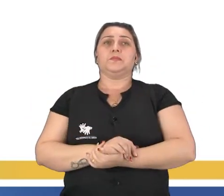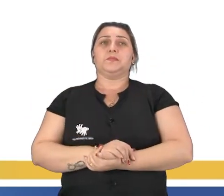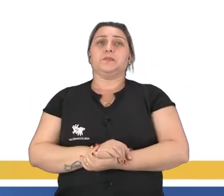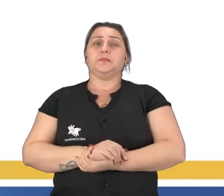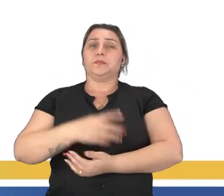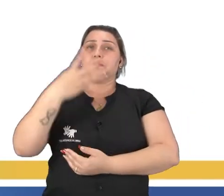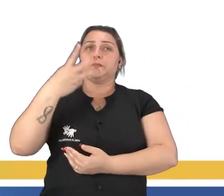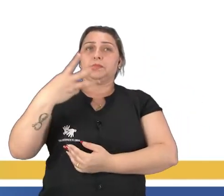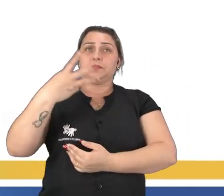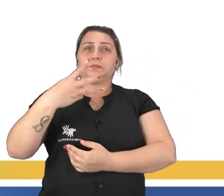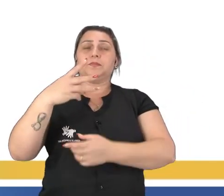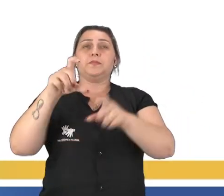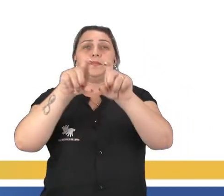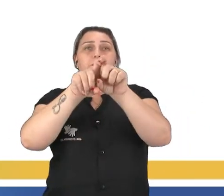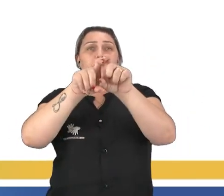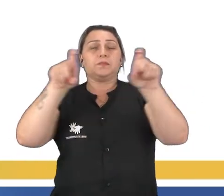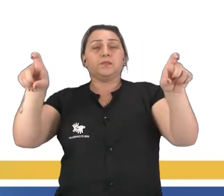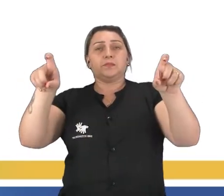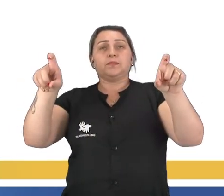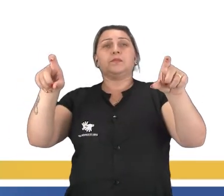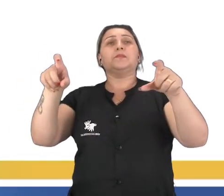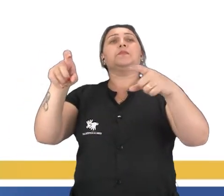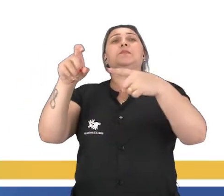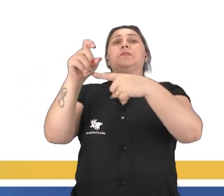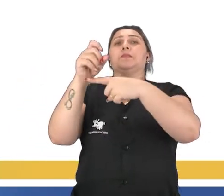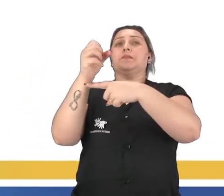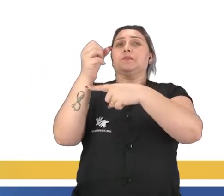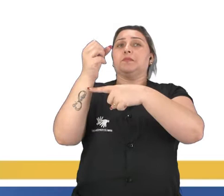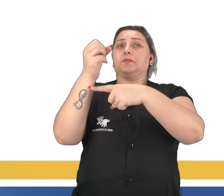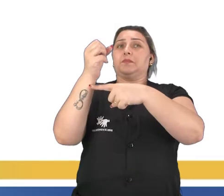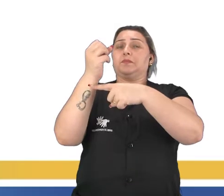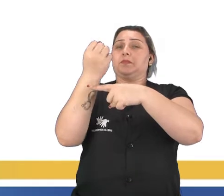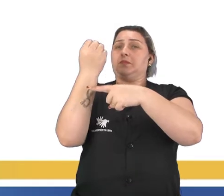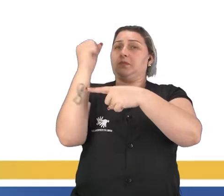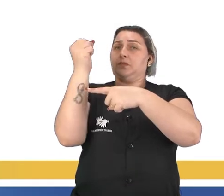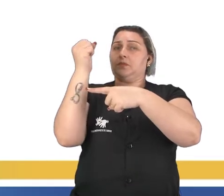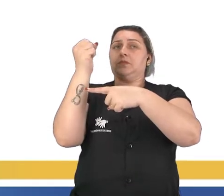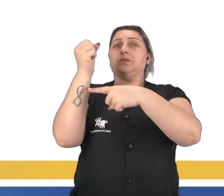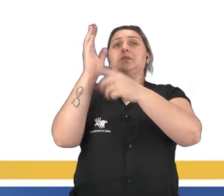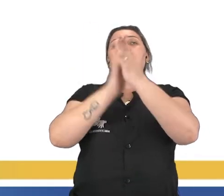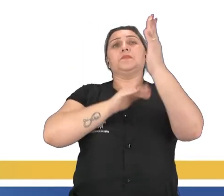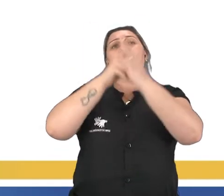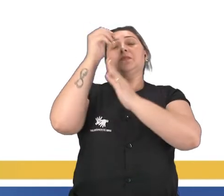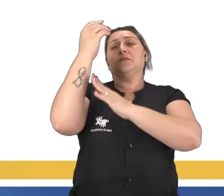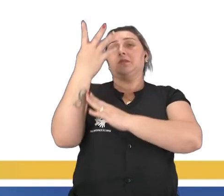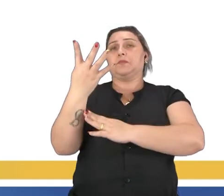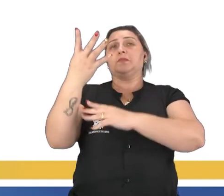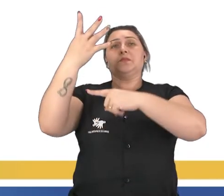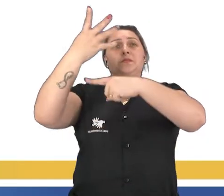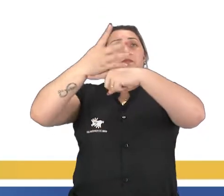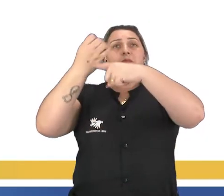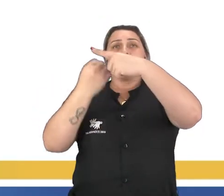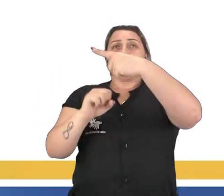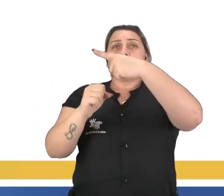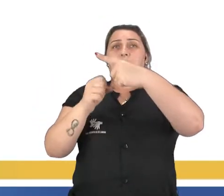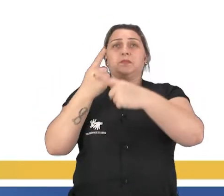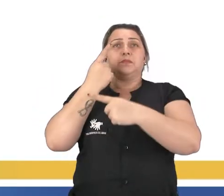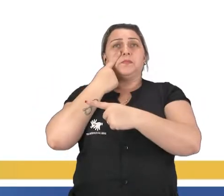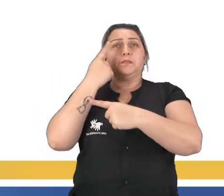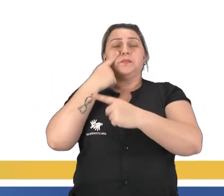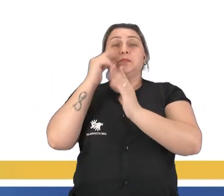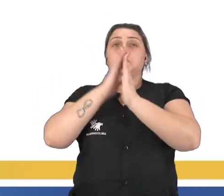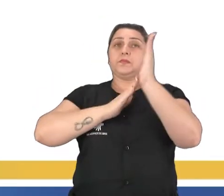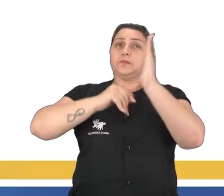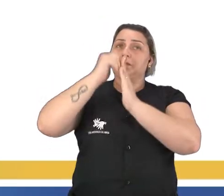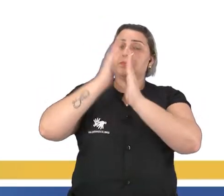representa é 2/4. E a terceira tira dividiu em 8 partes iguais e pintou 4 dessas partes. Note que as